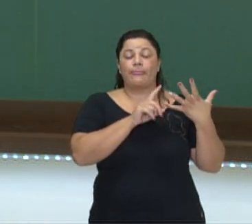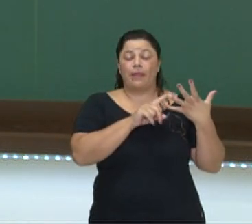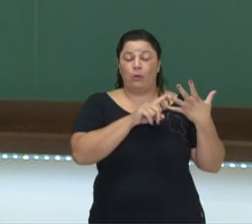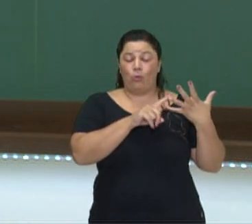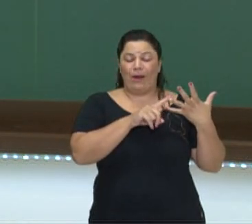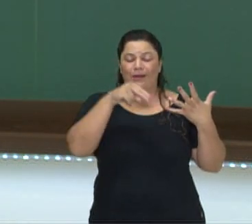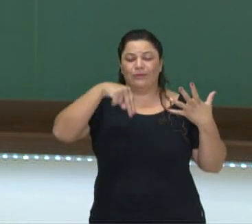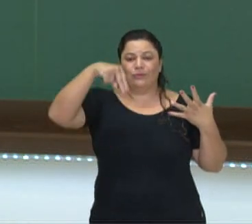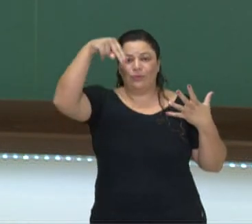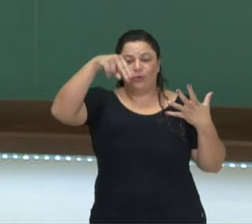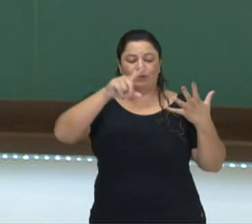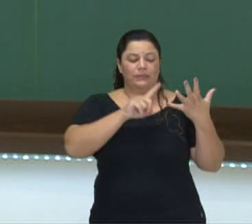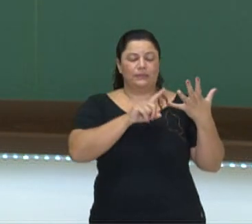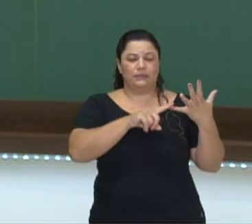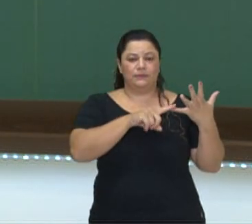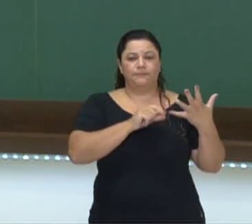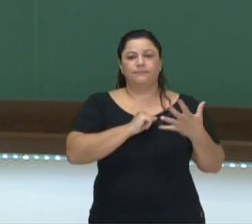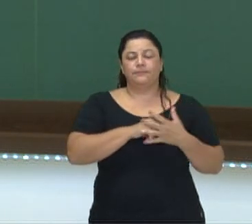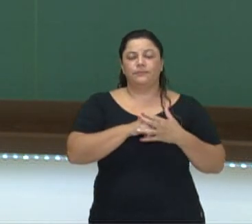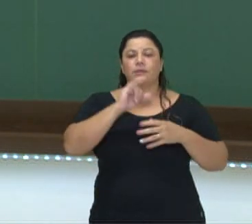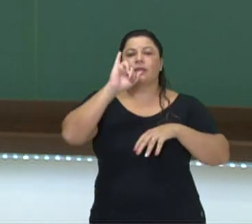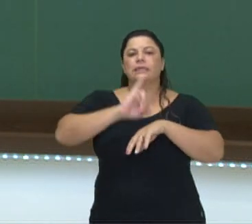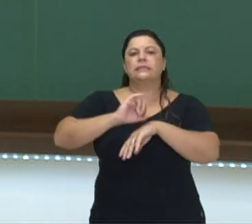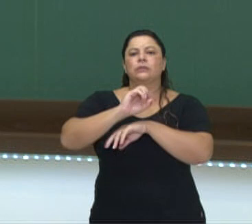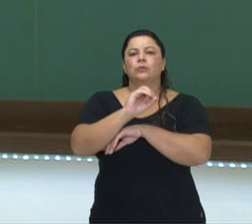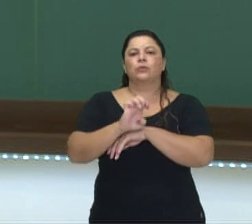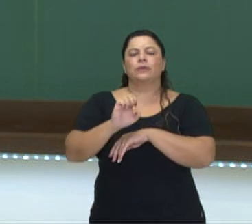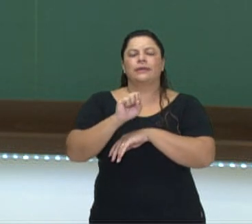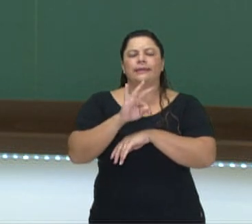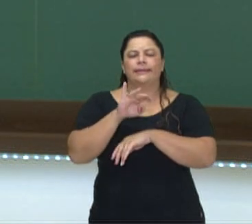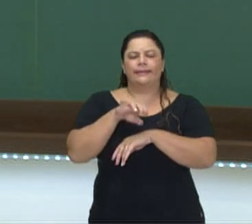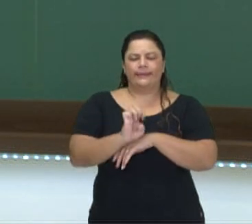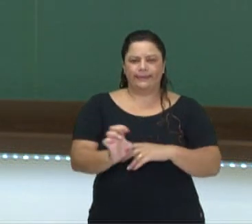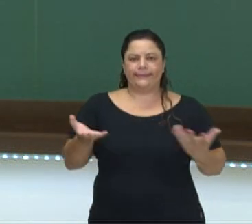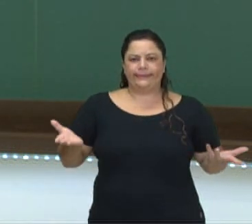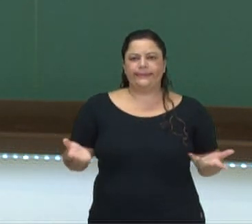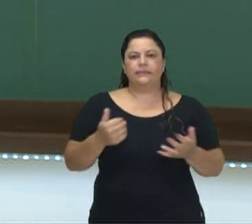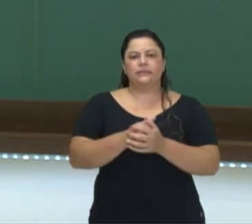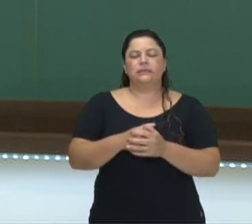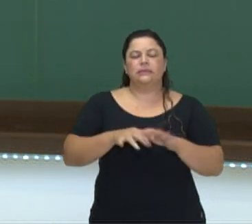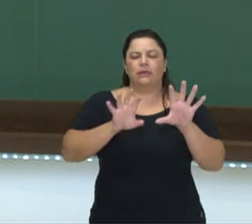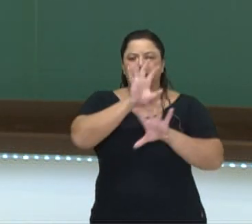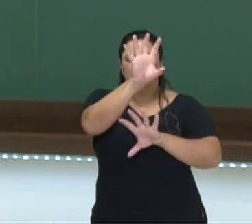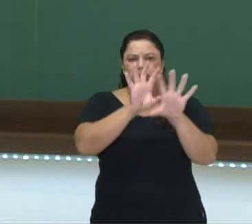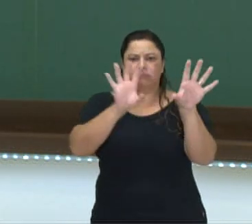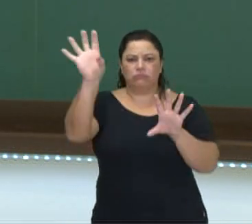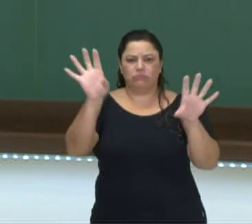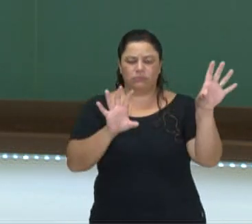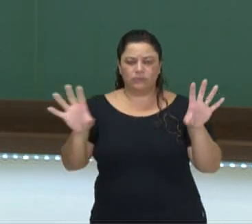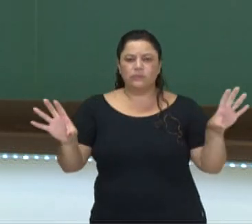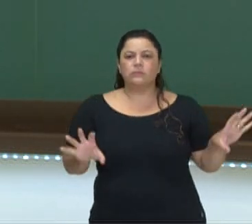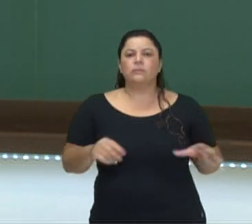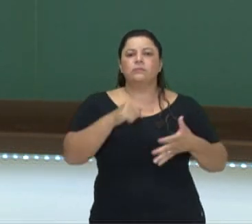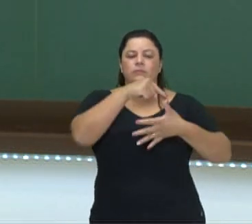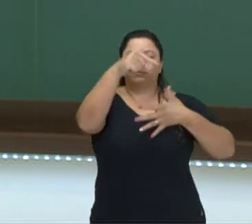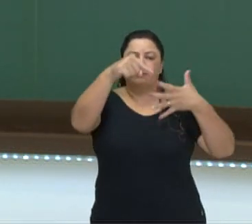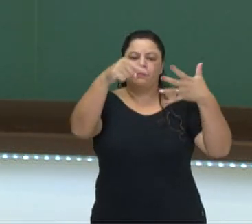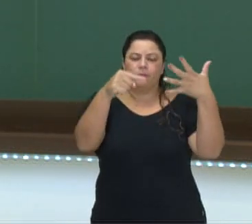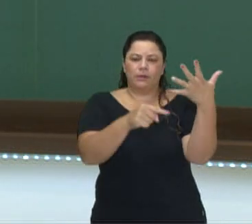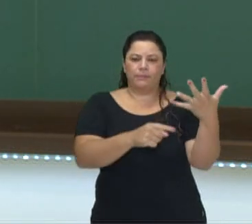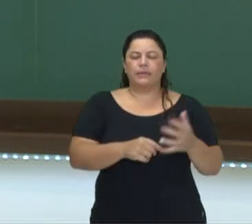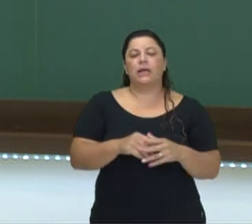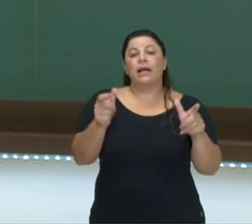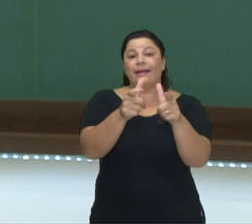o Norte. E em quinto lugar, ali, o Centro-Oeste, aquela divisão lá estabelecida pelo IBGE. As maiores